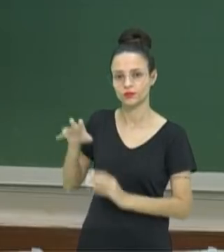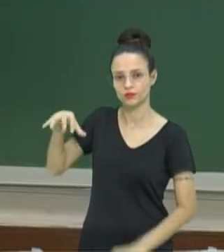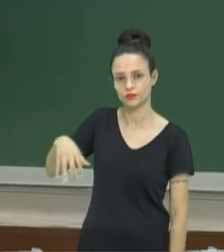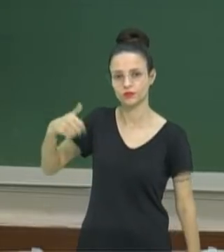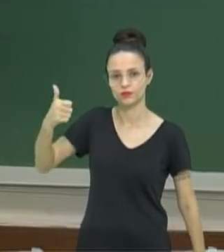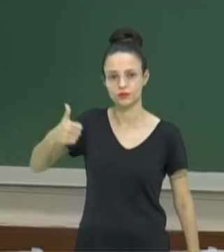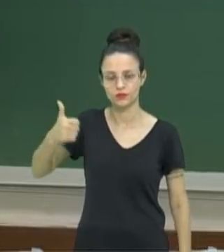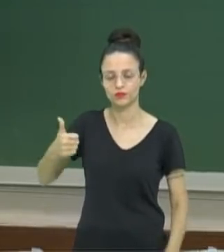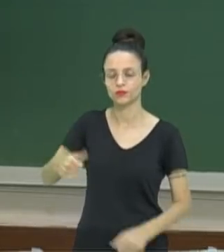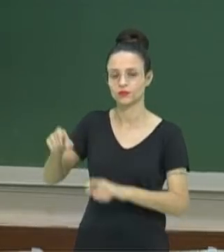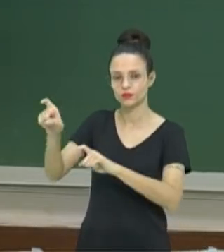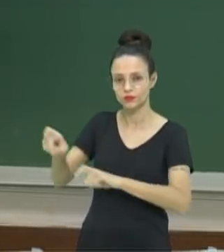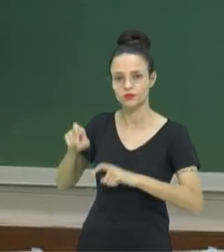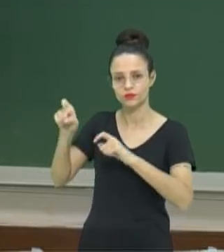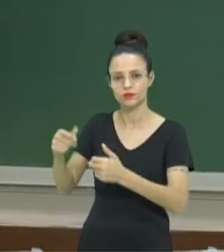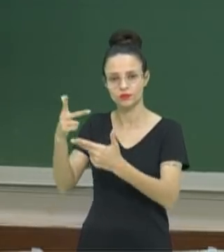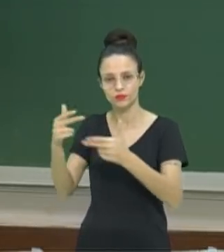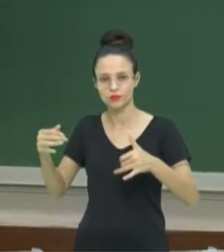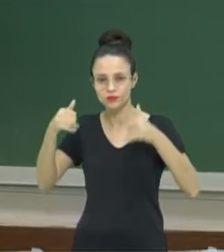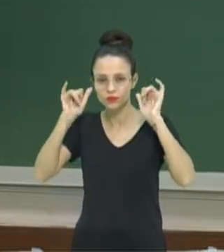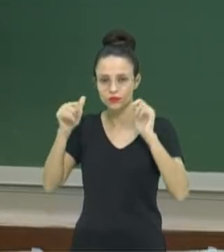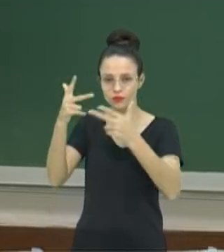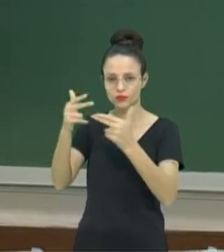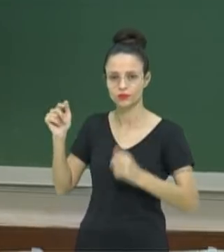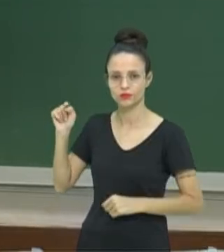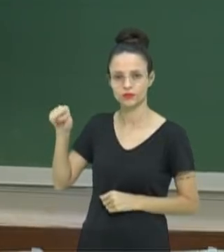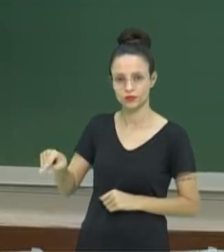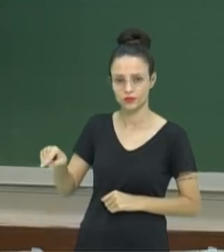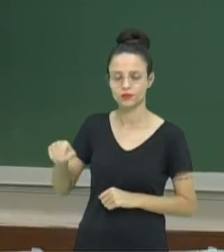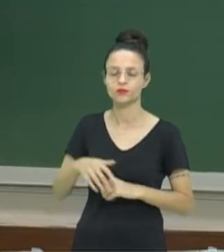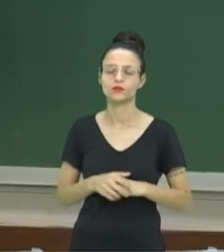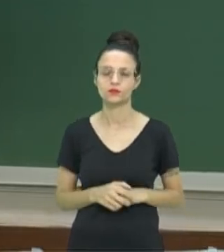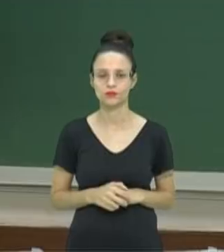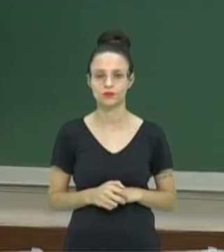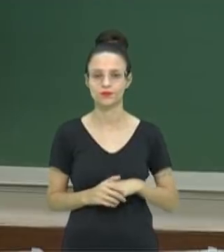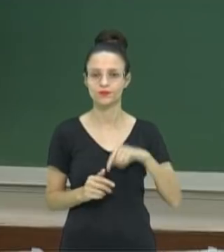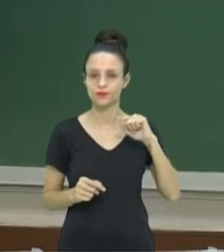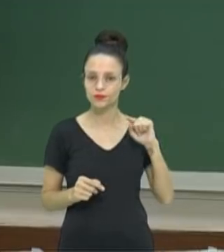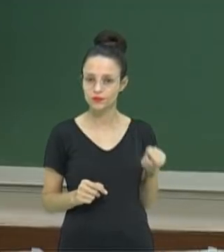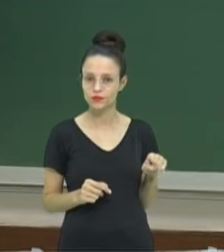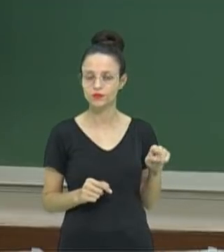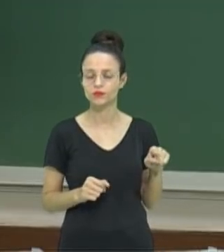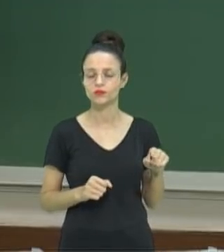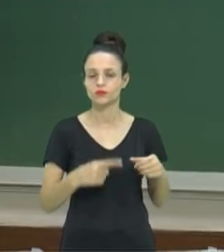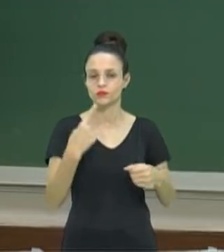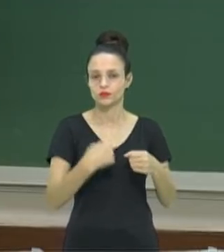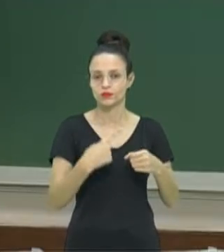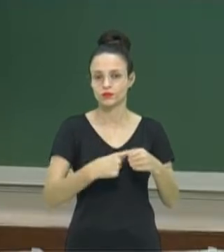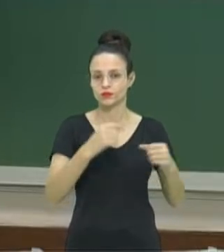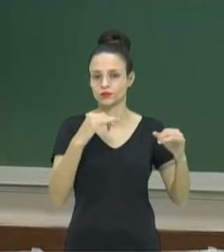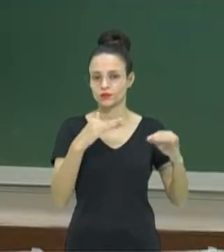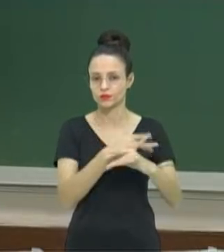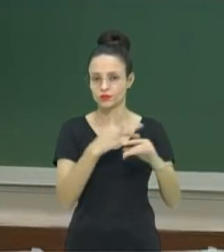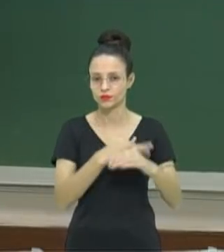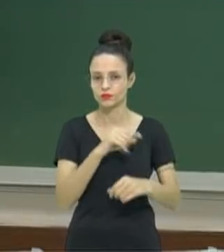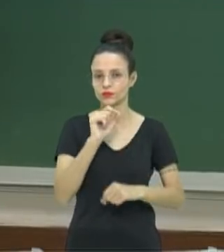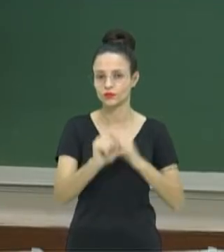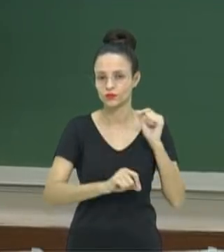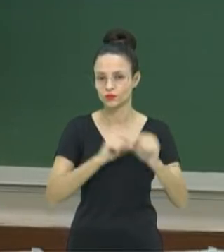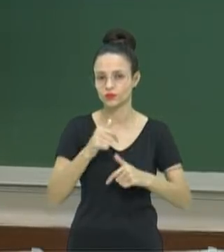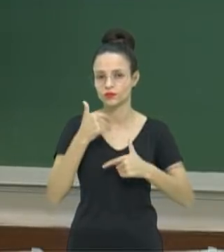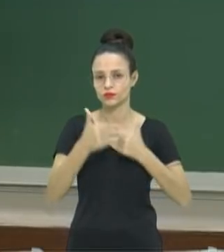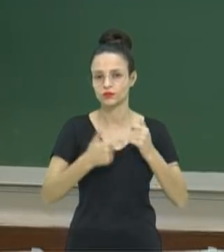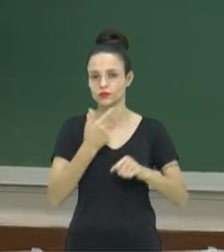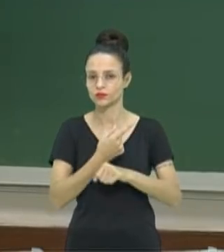primário, extrativismo, agricultura, pecuária são desenvolvidas no espaço rural. No espaço urbano, nós vamos ter atividades